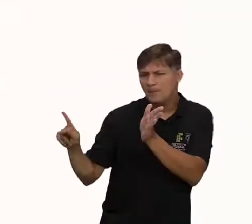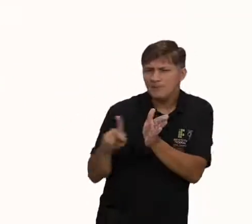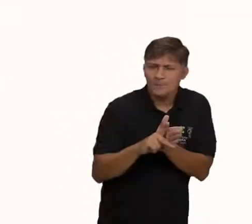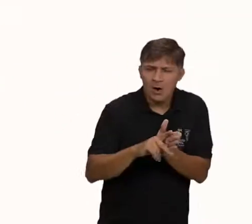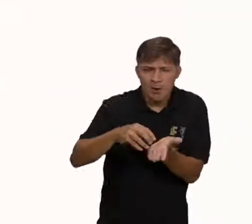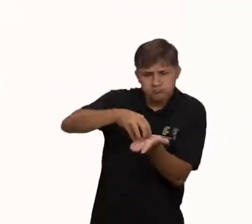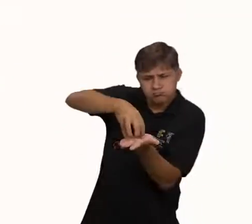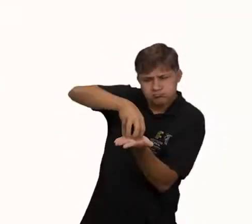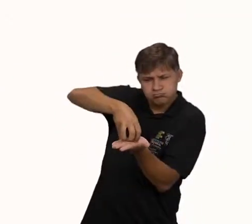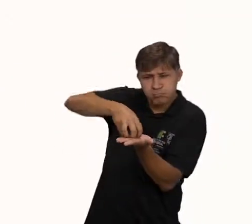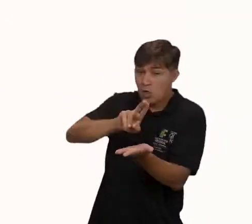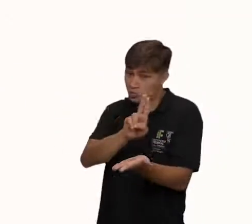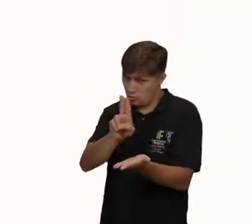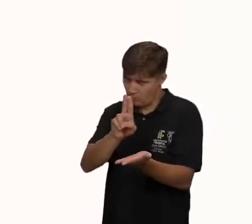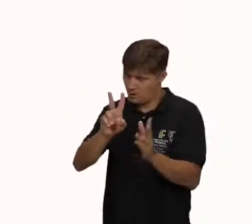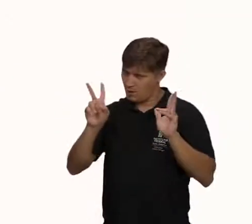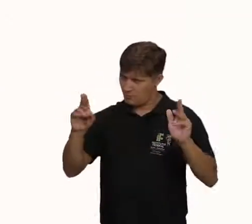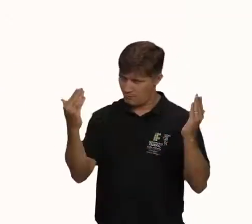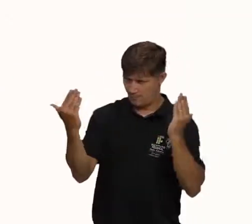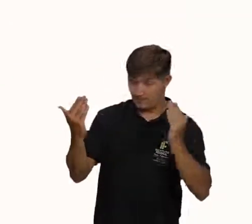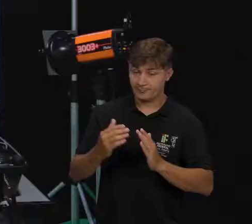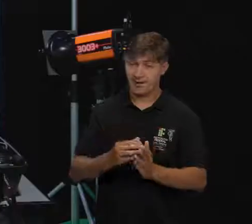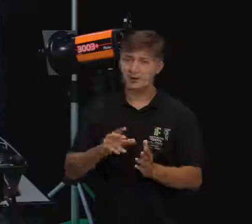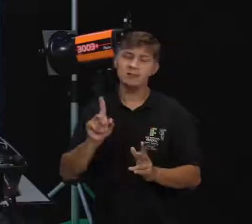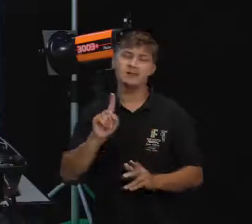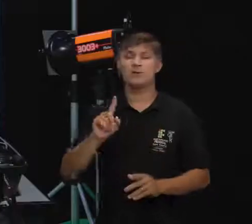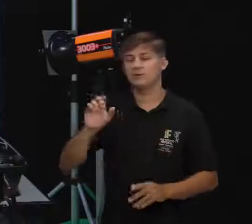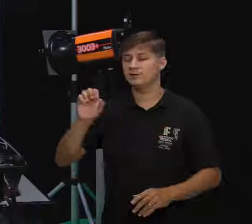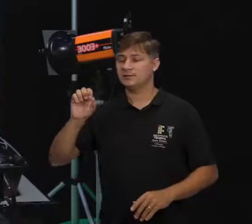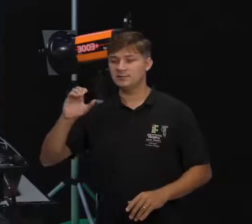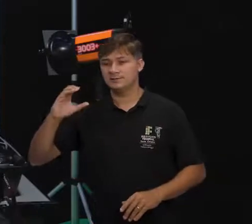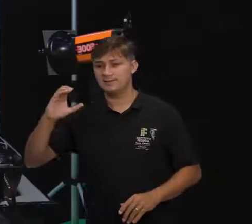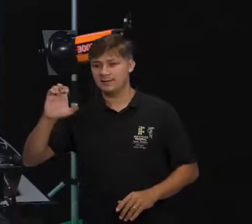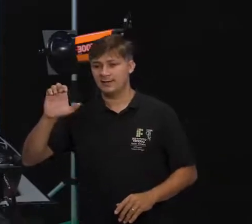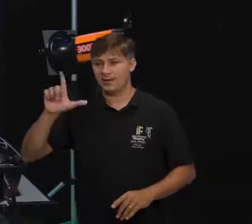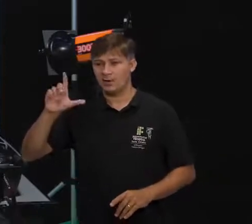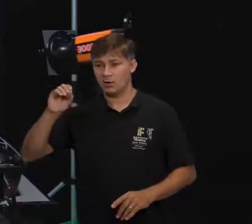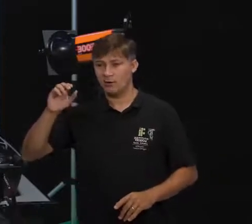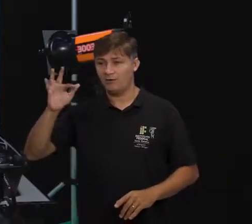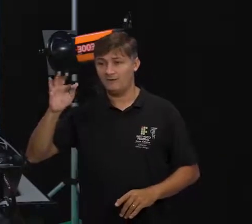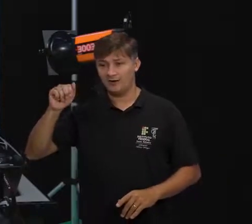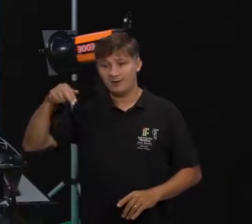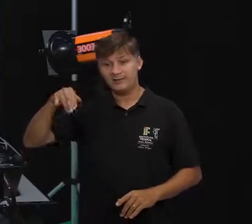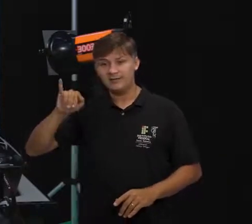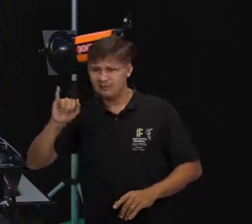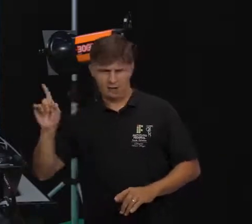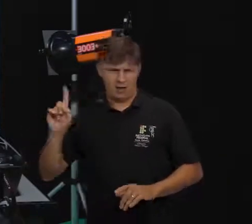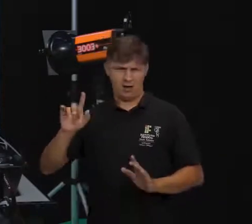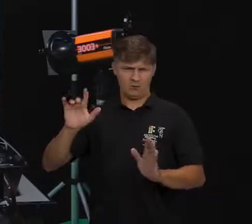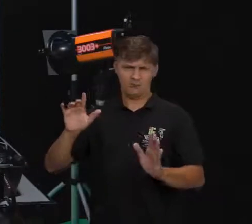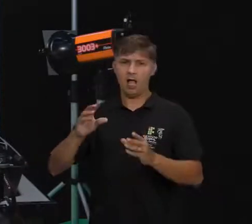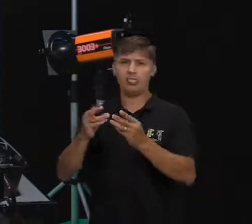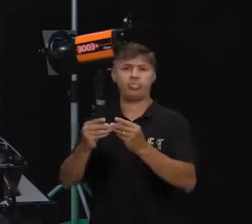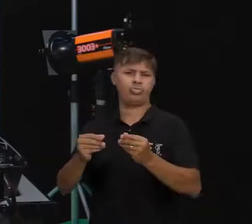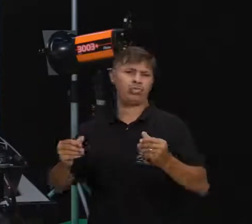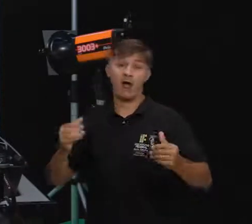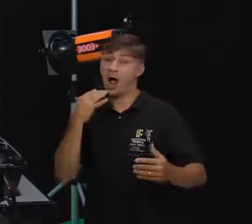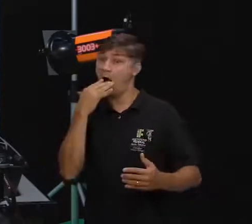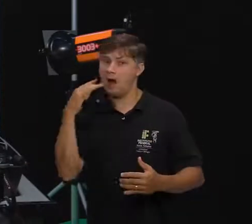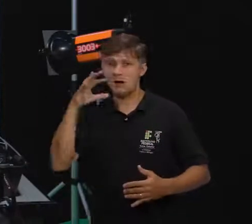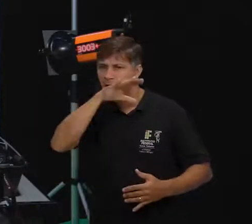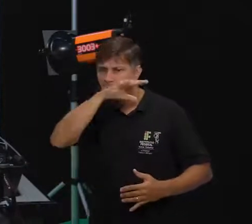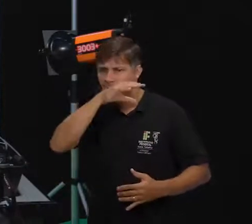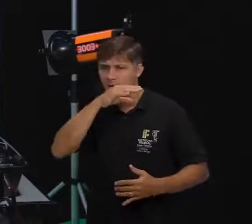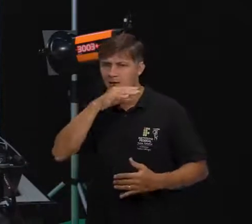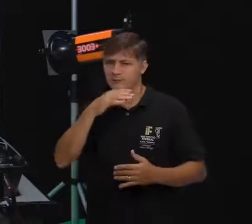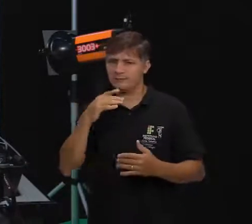são próprios da fotografia, não são celofanes, porque o celofane derrete, tem gente que diz que é celofane, ele vai derreter. Esse